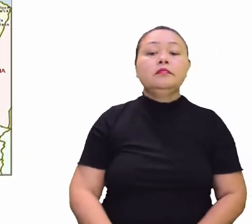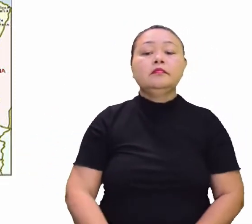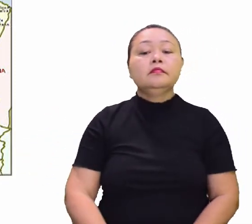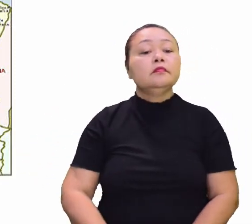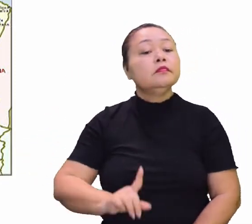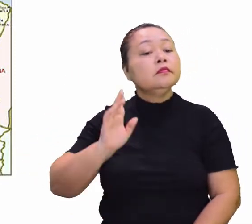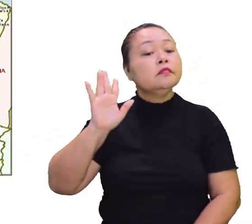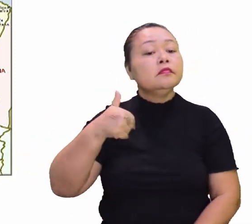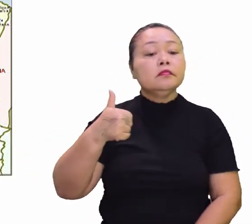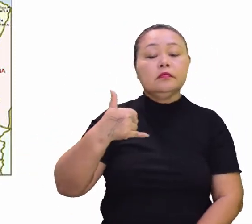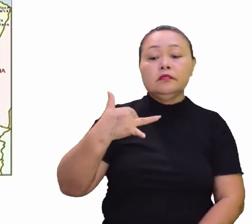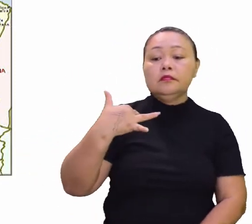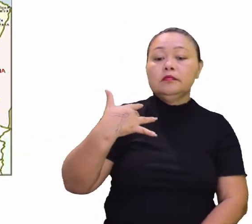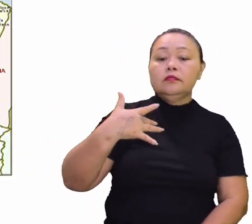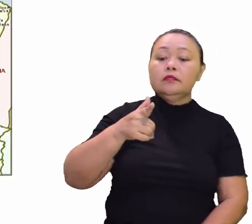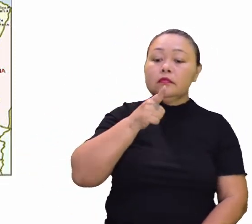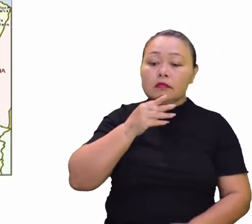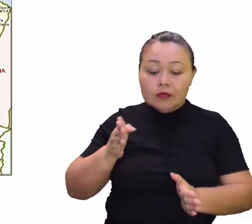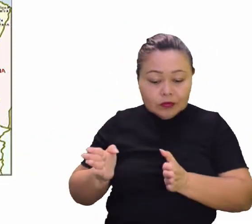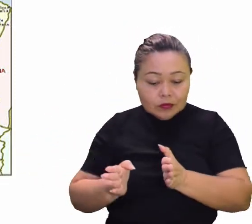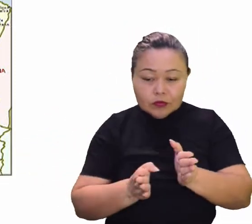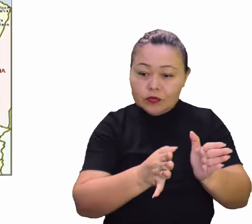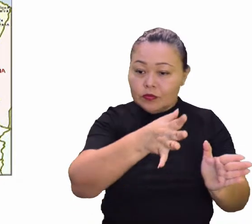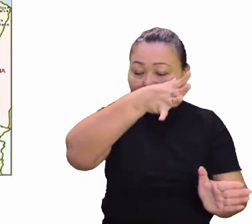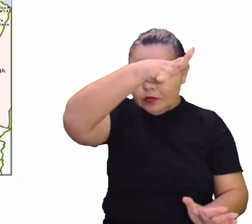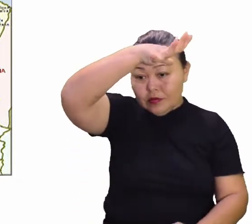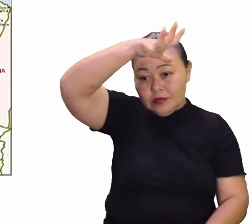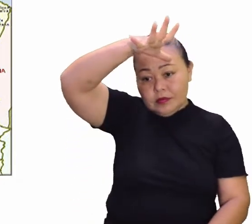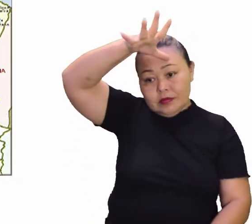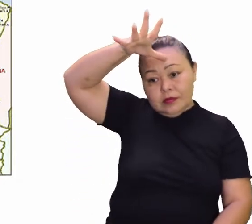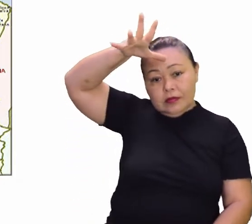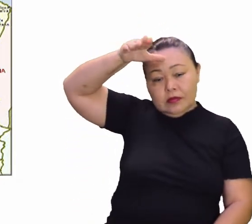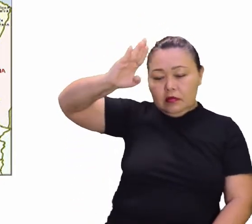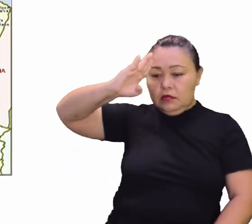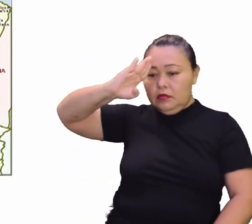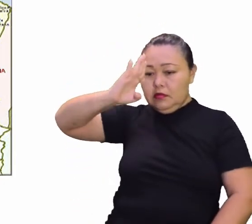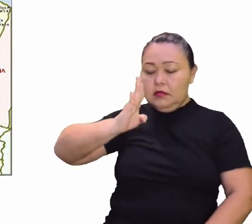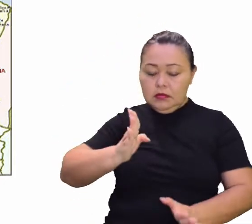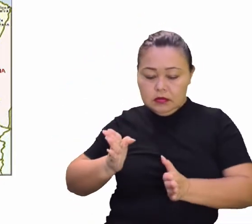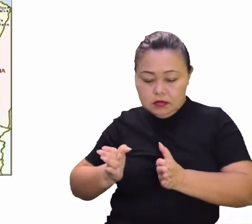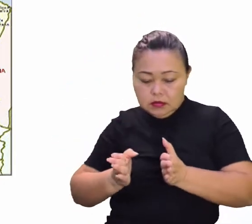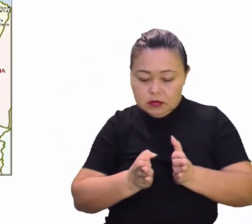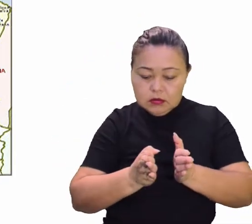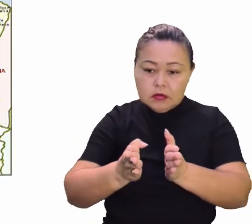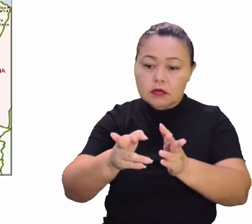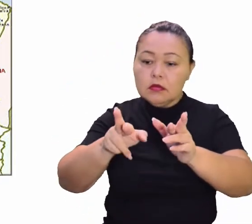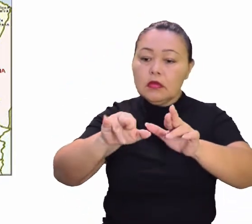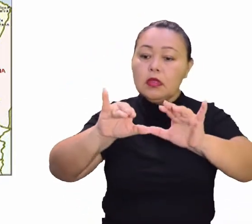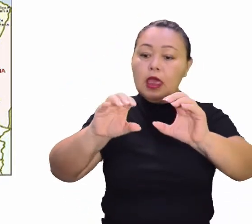Exato. Sendo o rio Amazonas o principal rio.